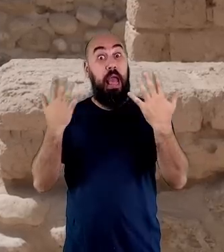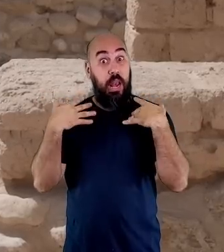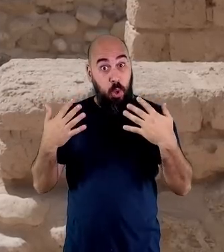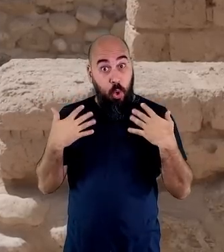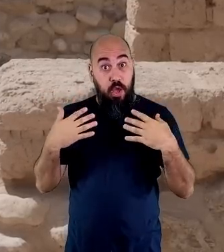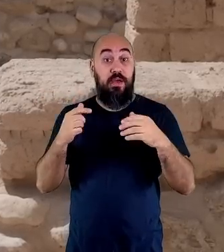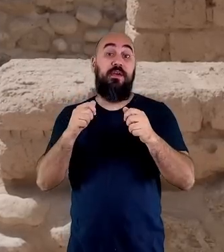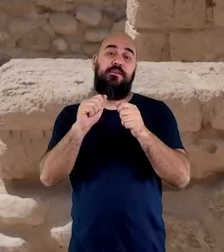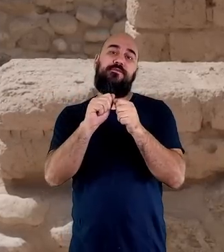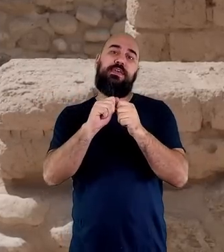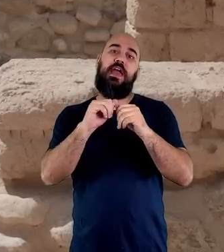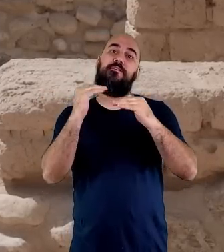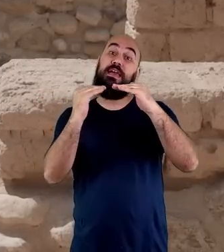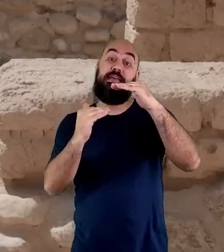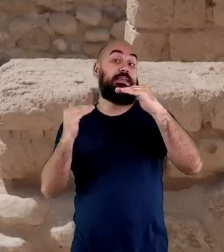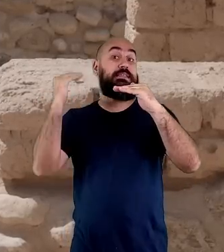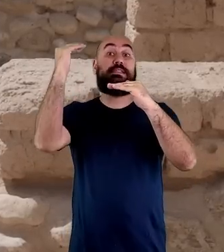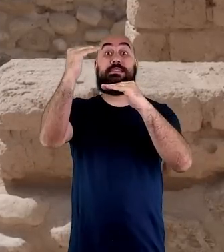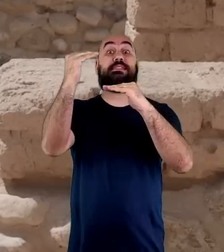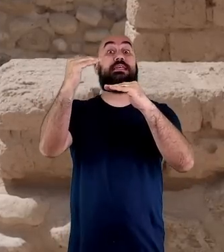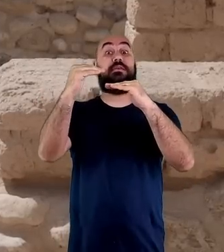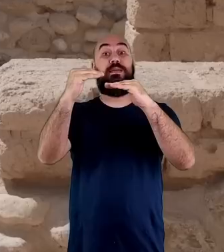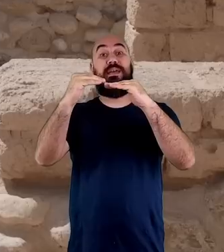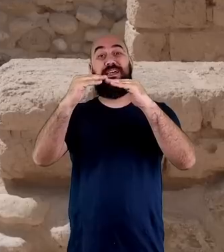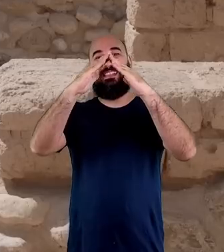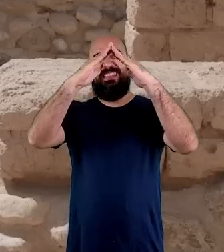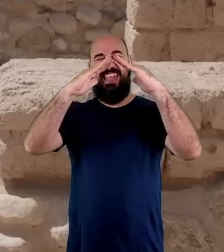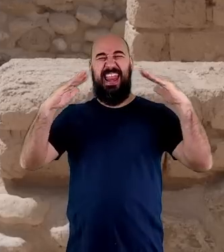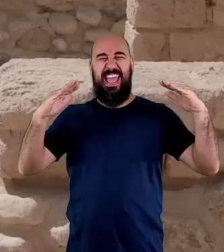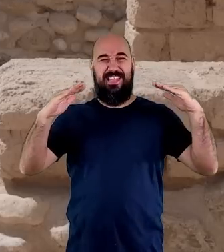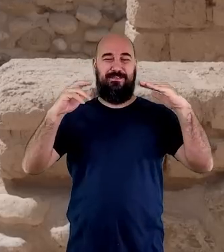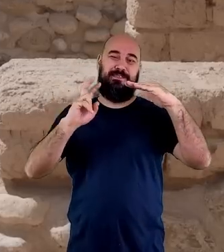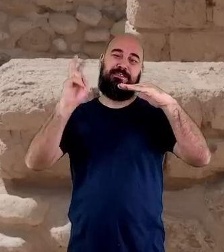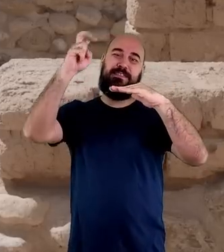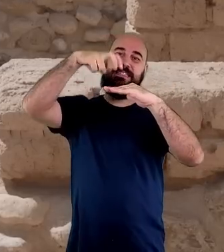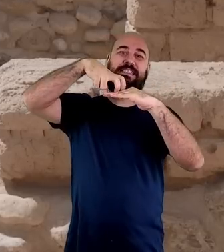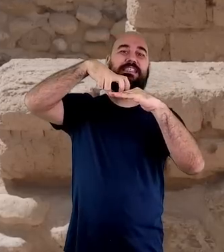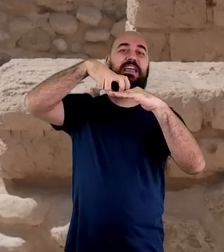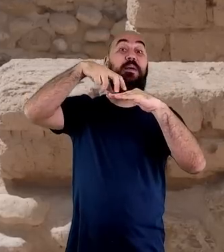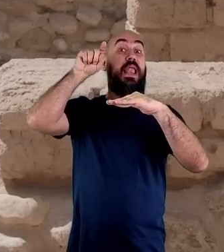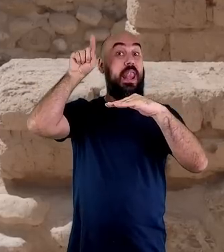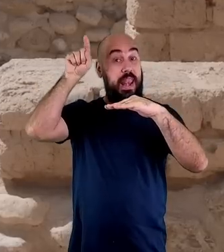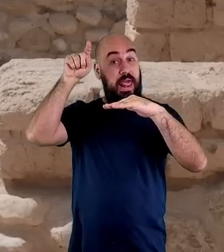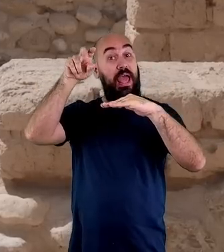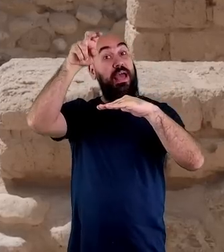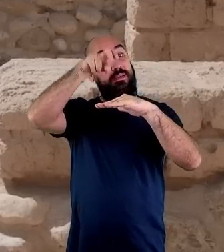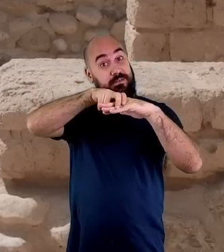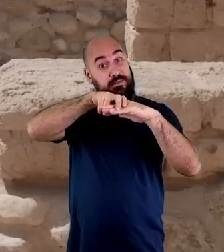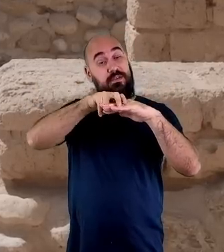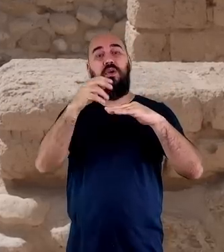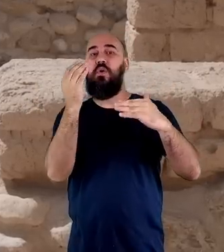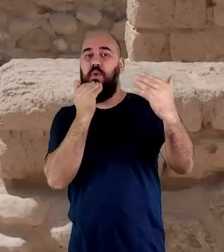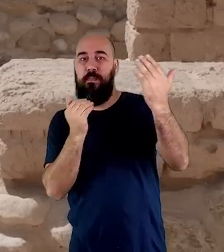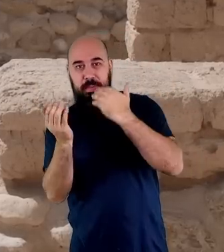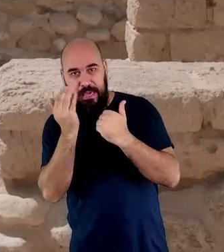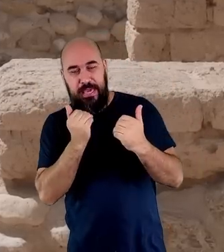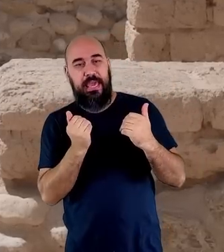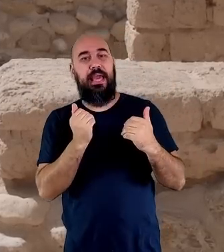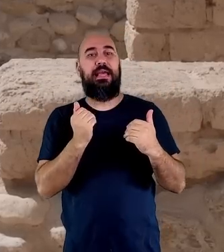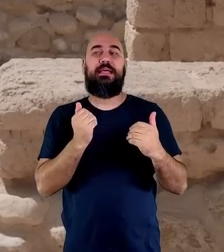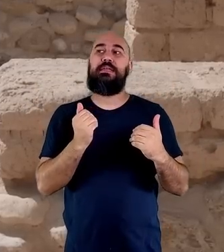parte mais alta, porque o calor era muito grande. Então eles colocavam uma cobertura e lá em cima era onde eles comiam, tinham